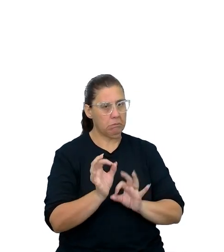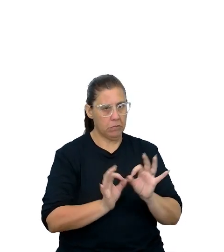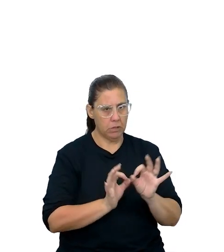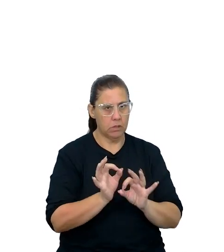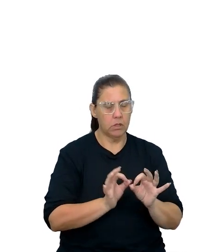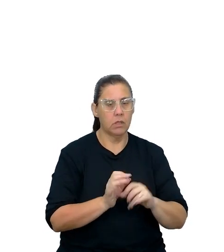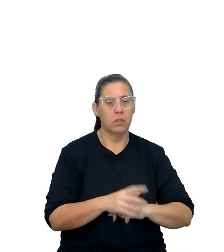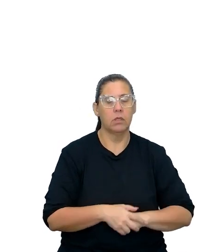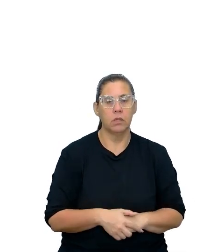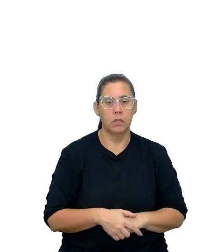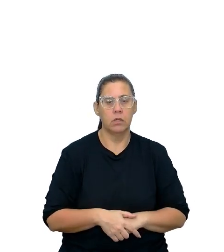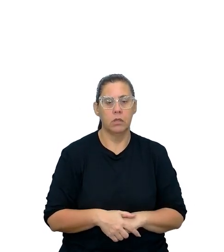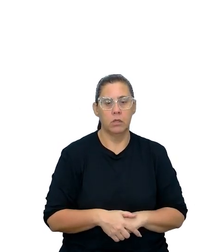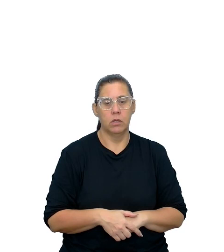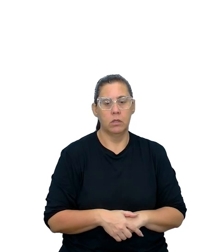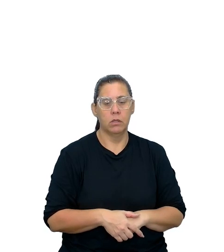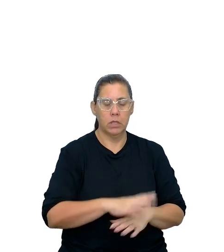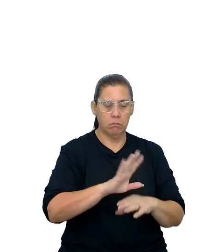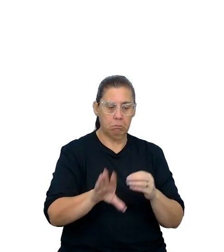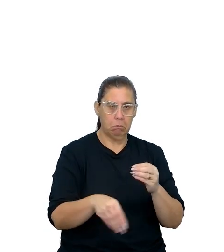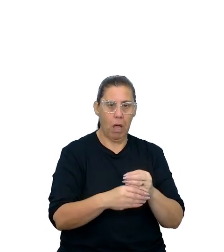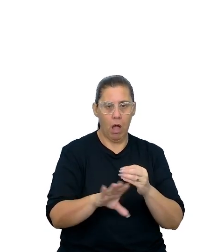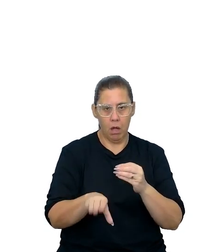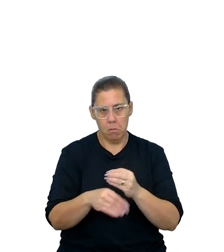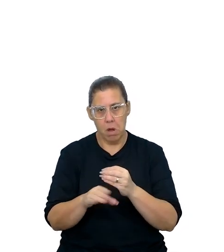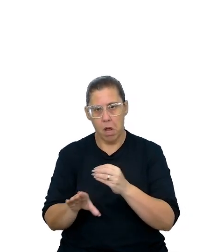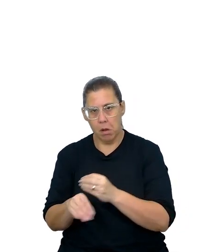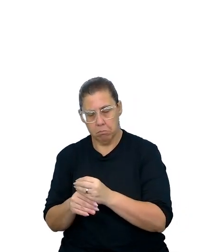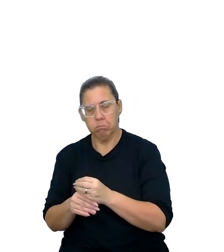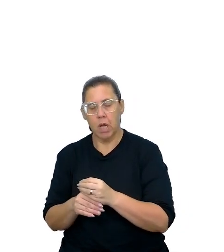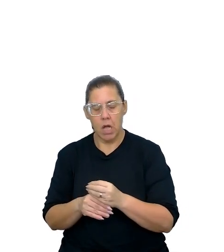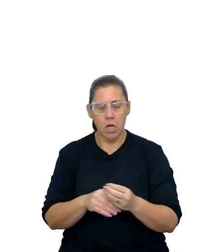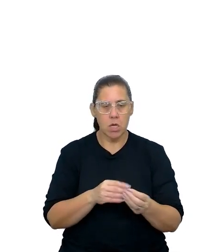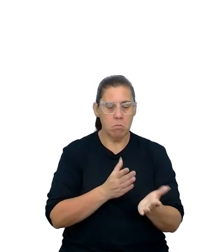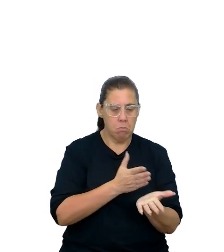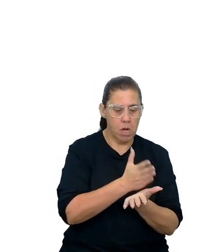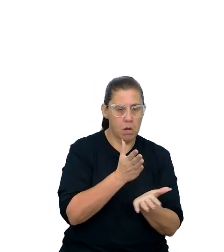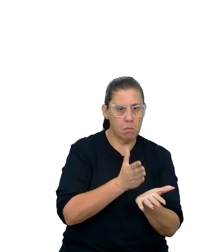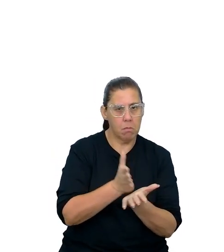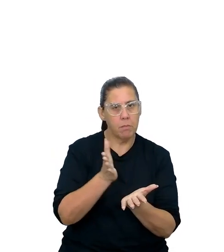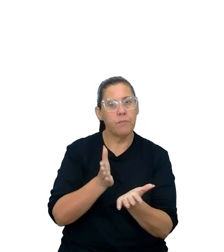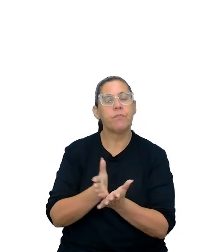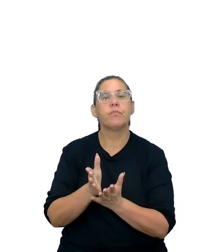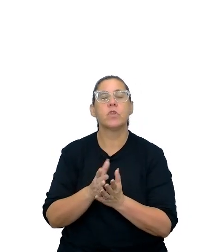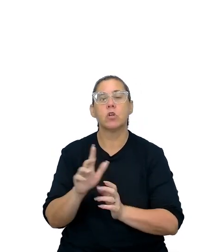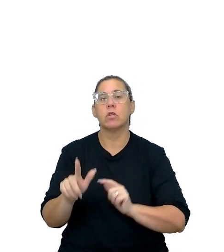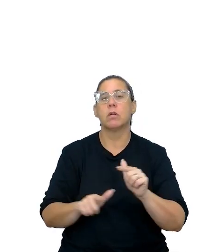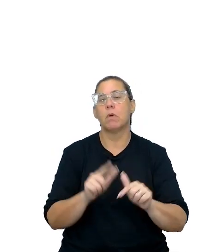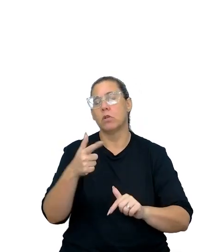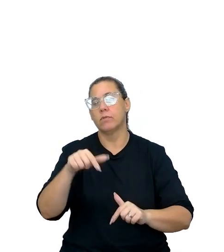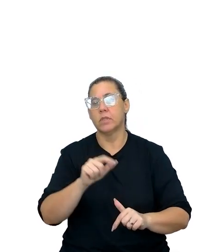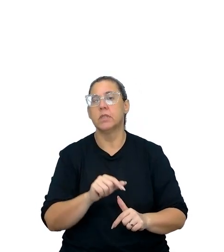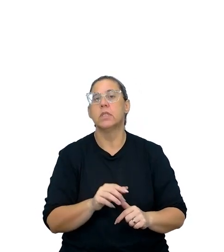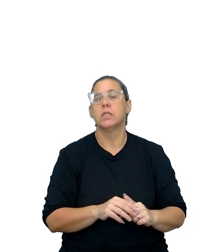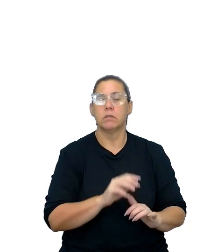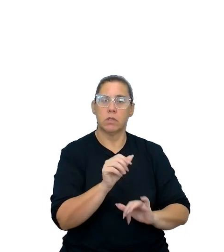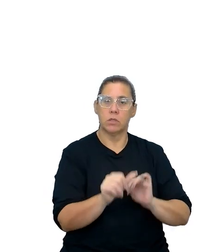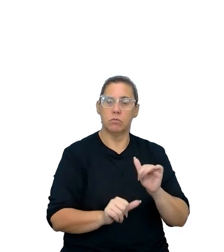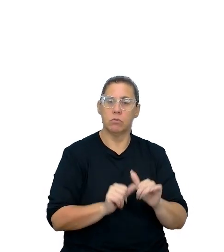até para ir direcionando o trabalho de vocês, né? No caso, nós temos aqui da composição, da